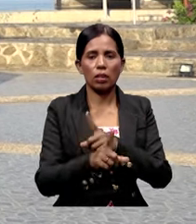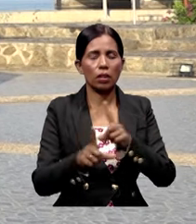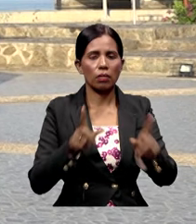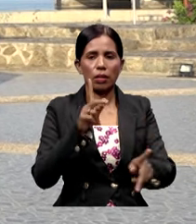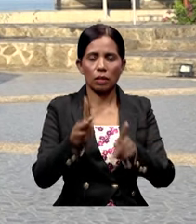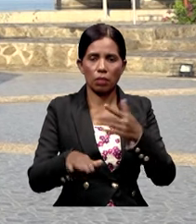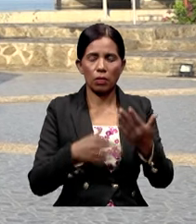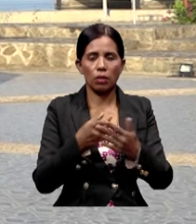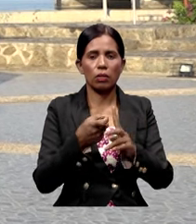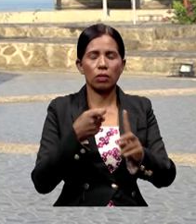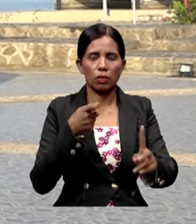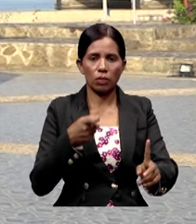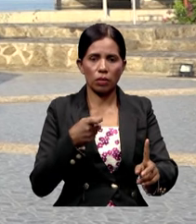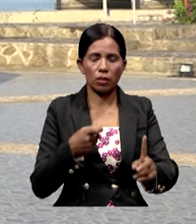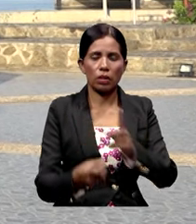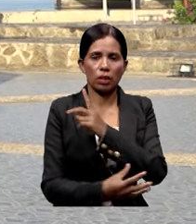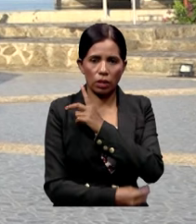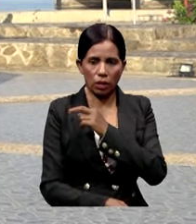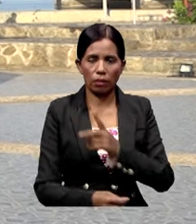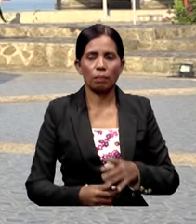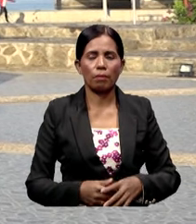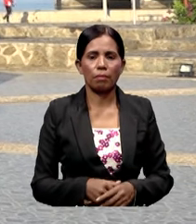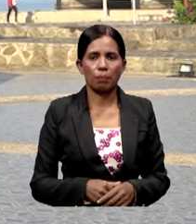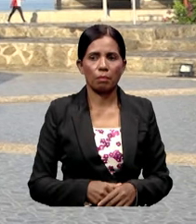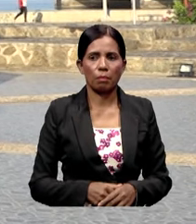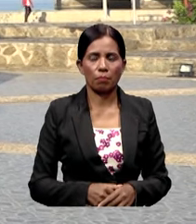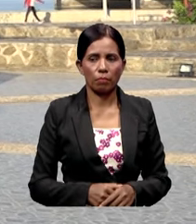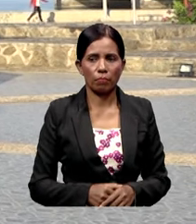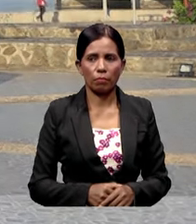povo usikiak no muki. Equipa cobertura, Ziamen.